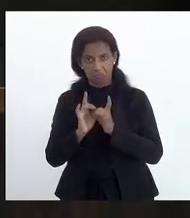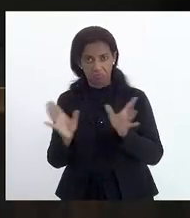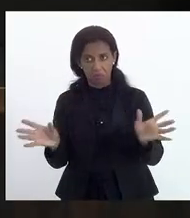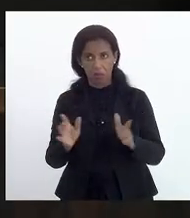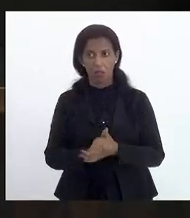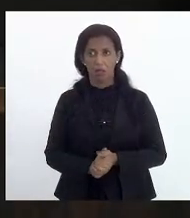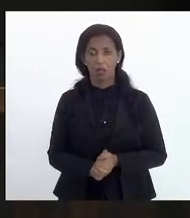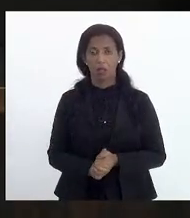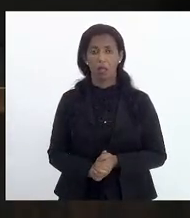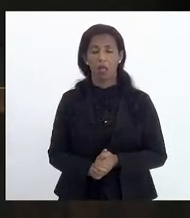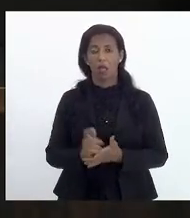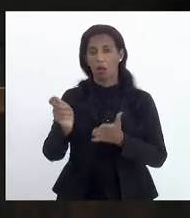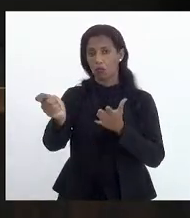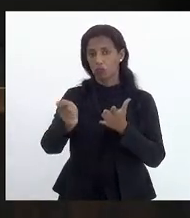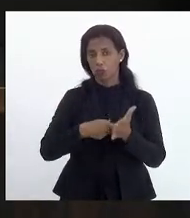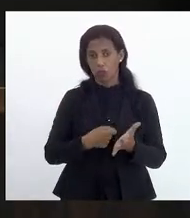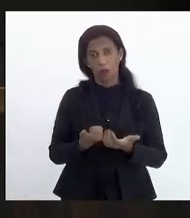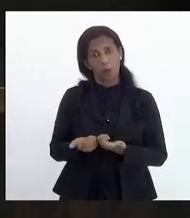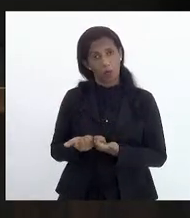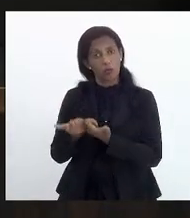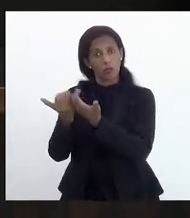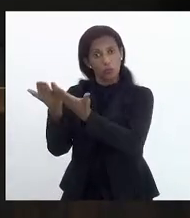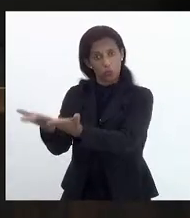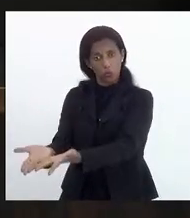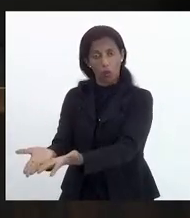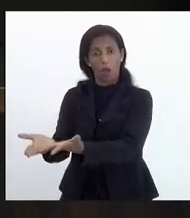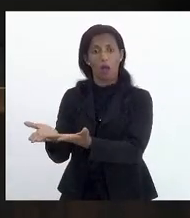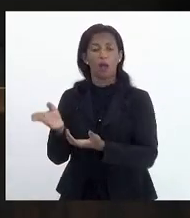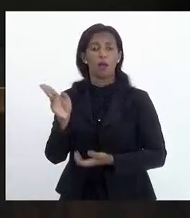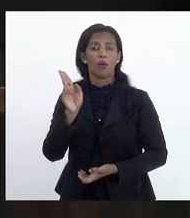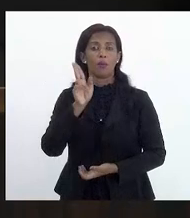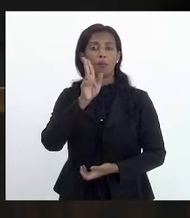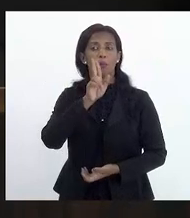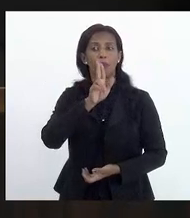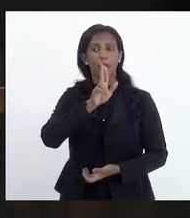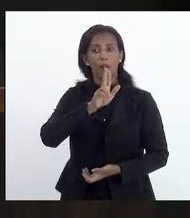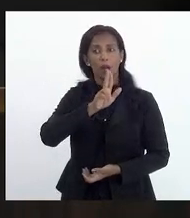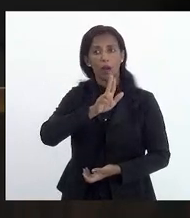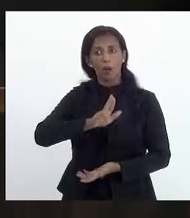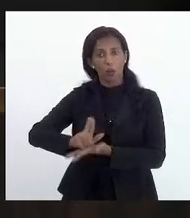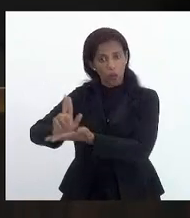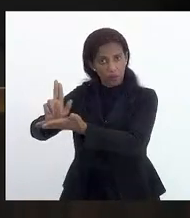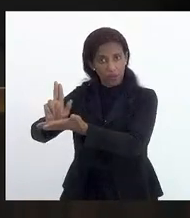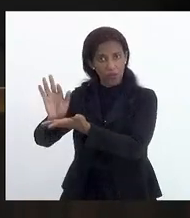Excelências para que a gente pudesse fazer essa doação à Universidade Federal do